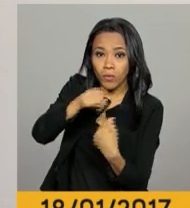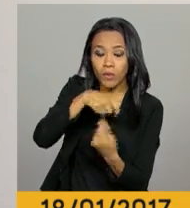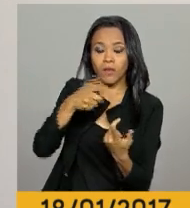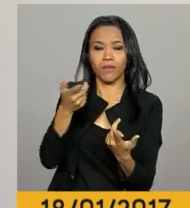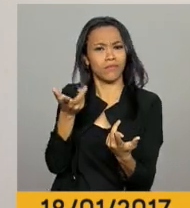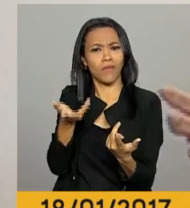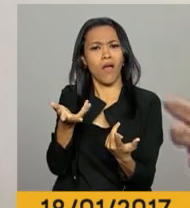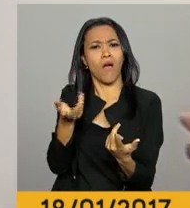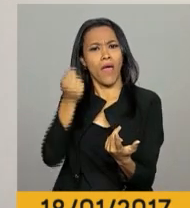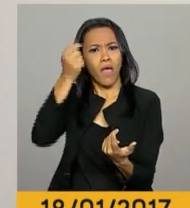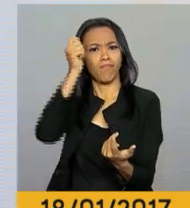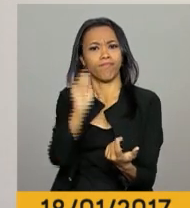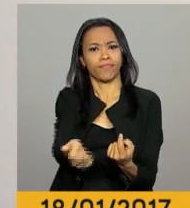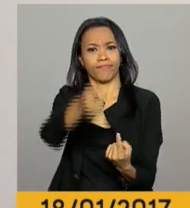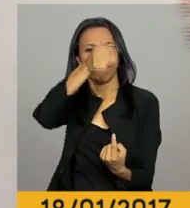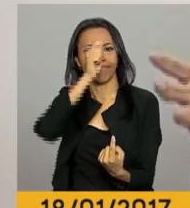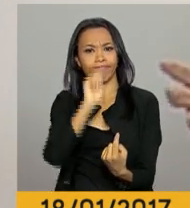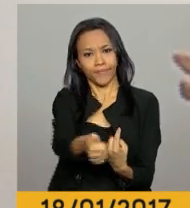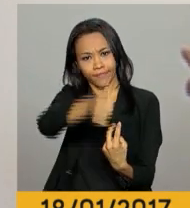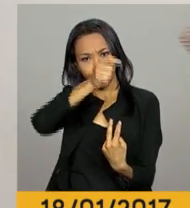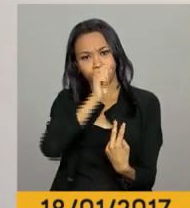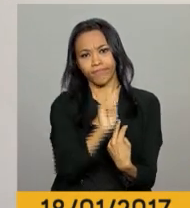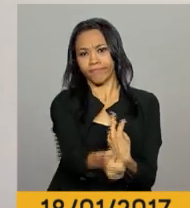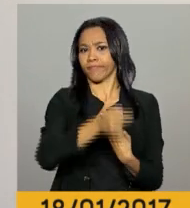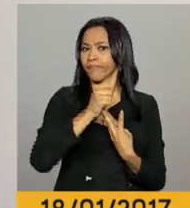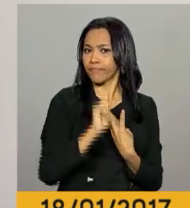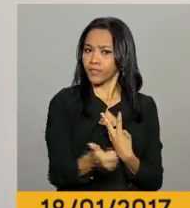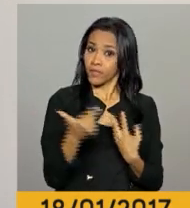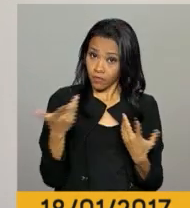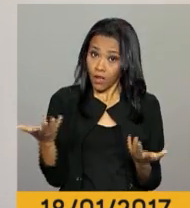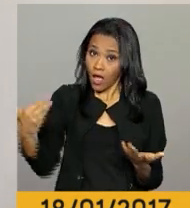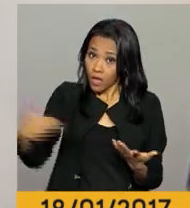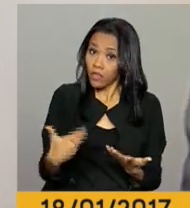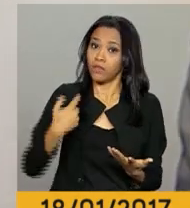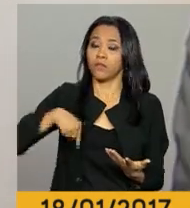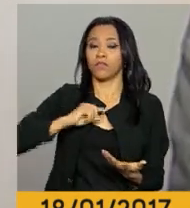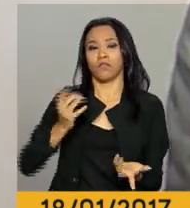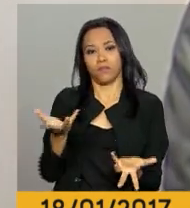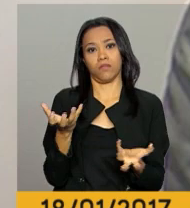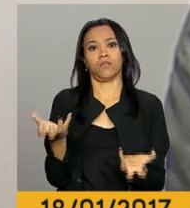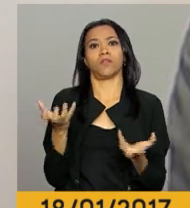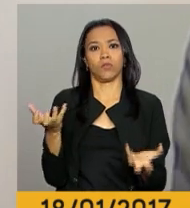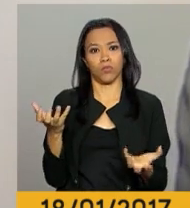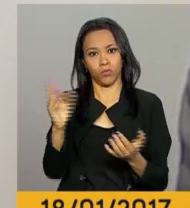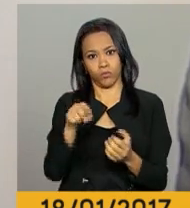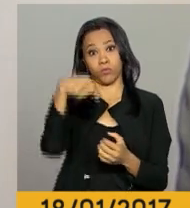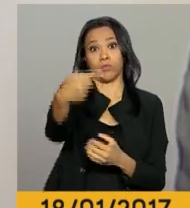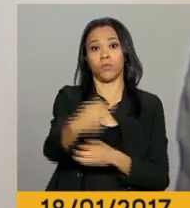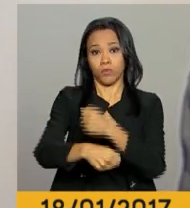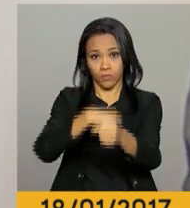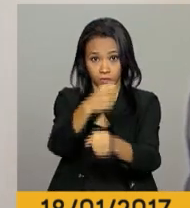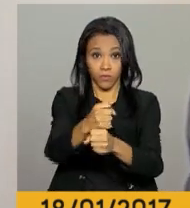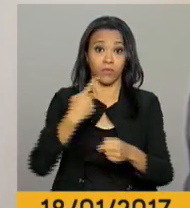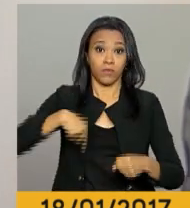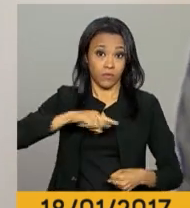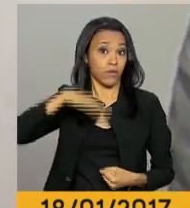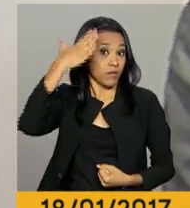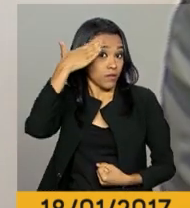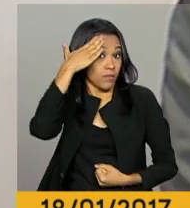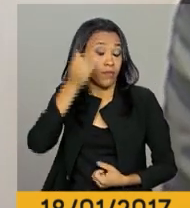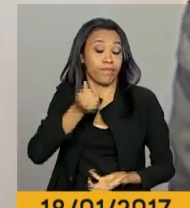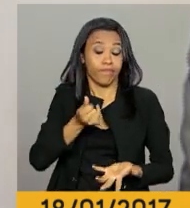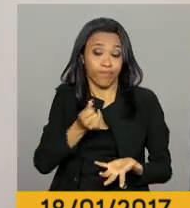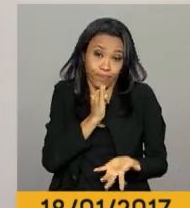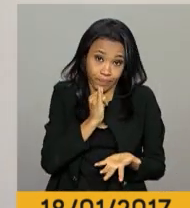produz resultados imediatos e É ISO que nós queremos para o ano que vem nós sabemos por